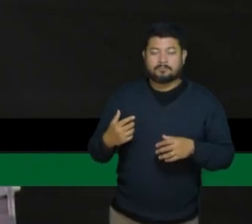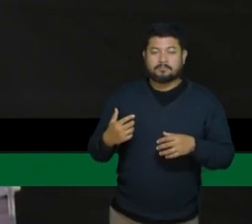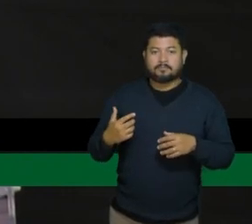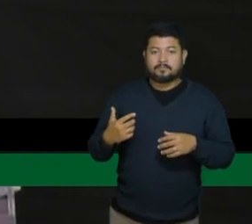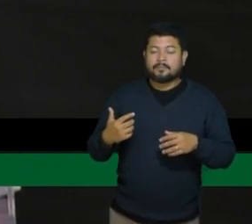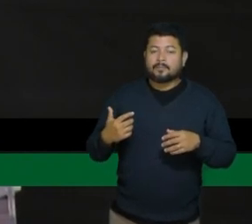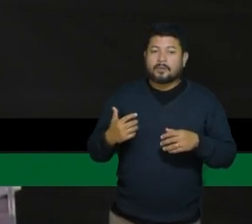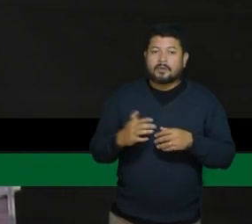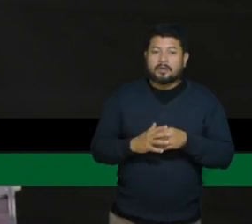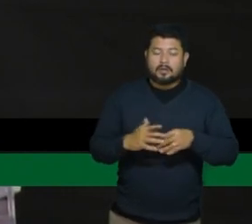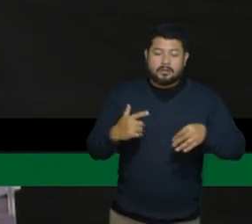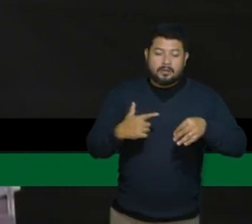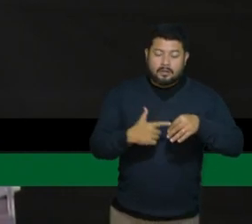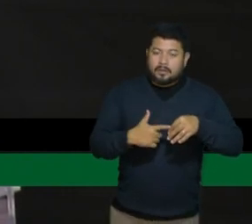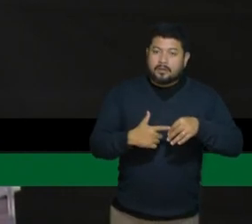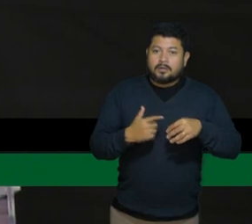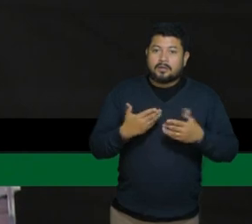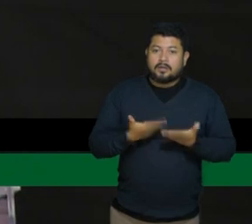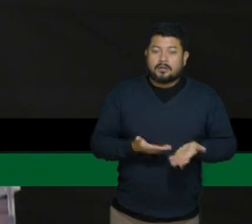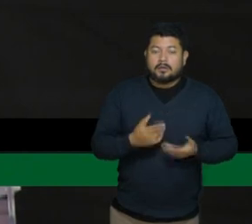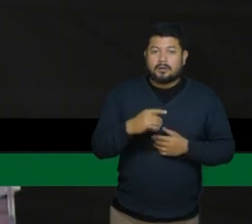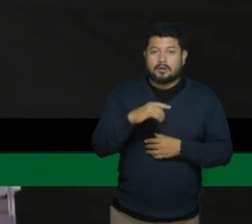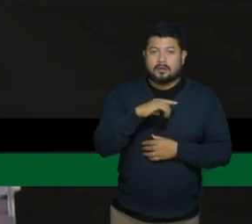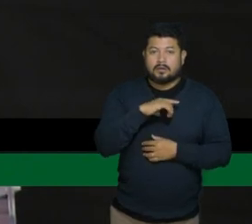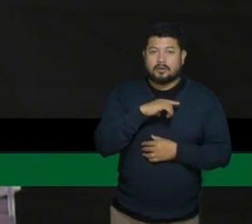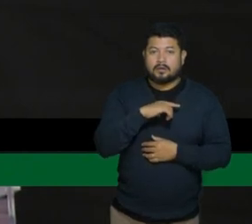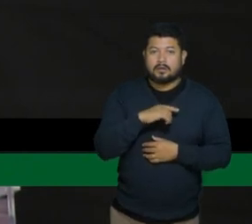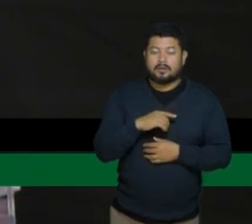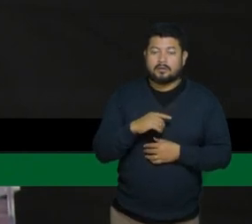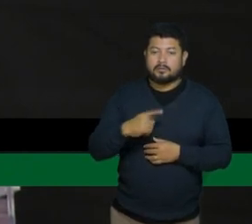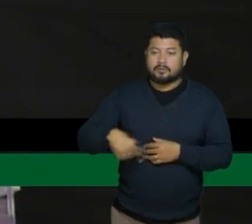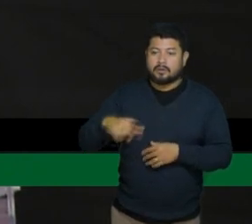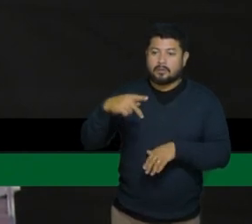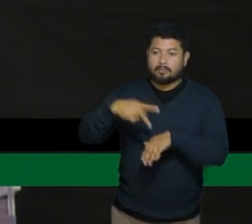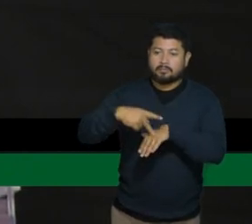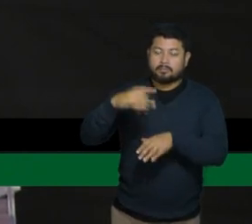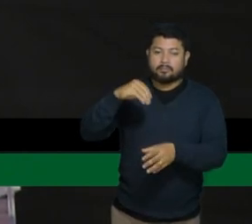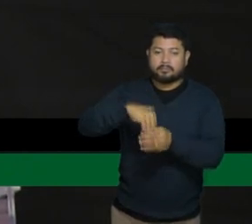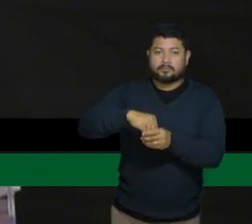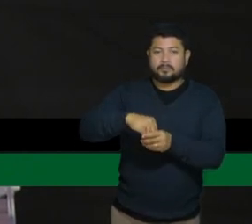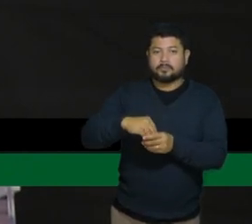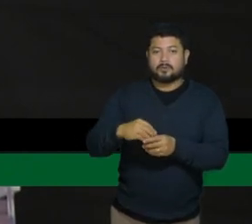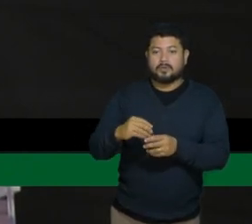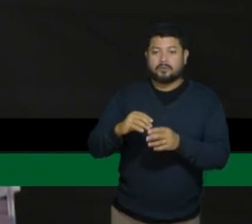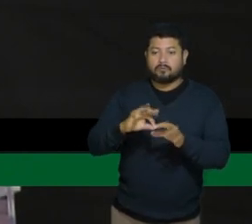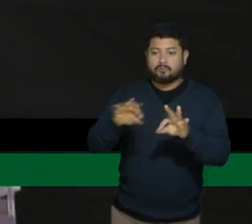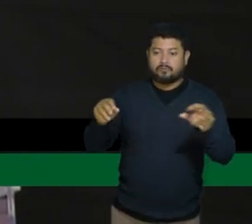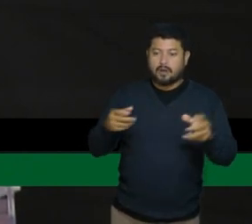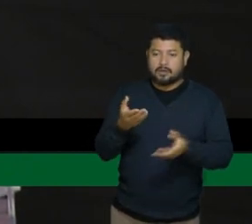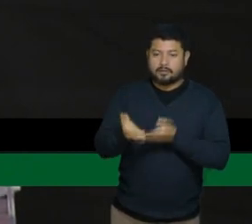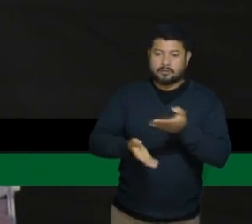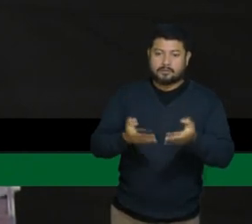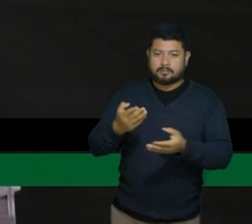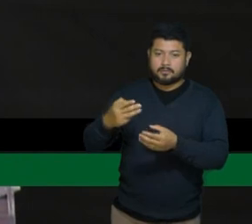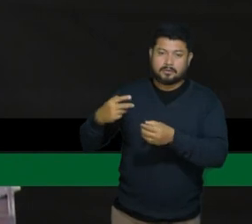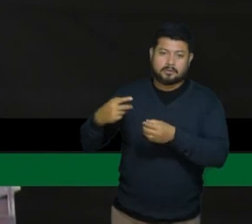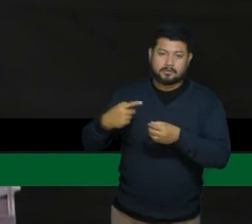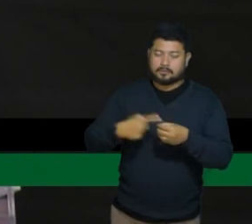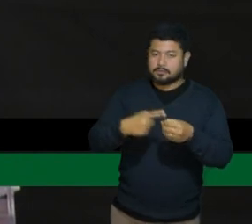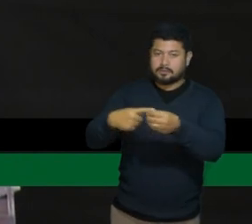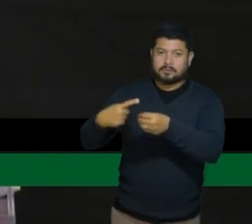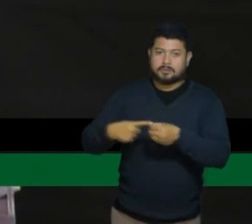Atendemos 8 municípios da região, sendo eles Papanduva, Major Vieira, Bela Vista do Toldo, Três Barras, Monte